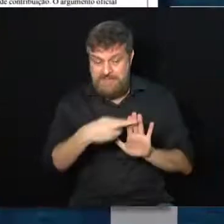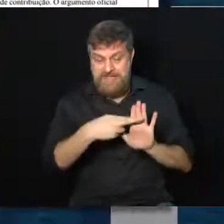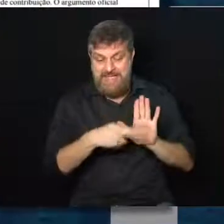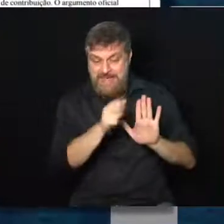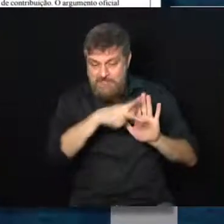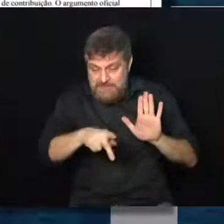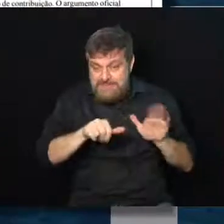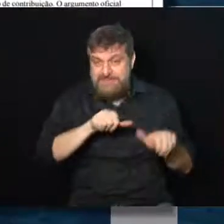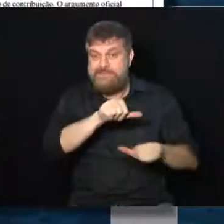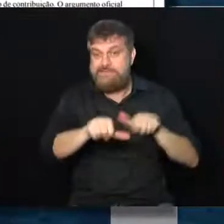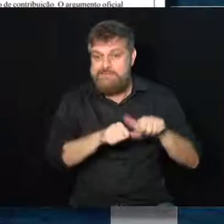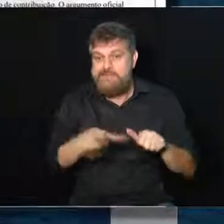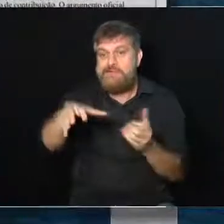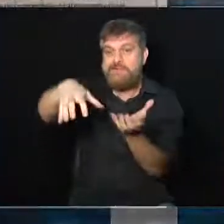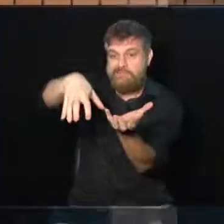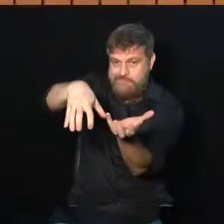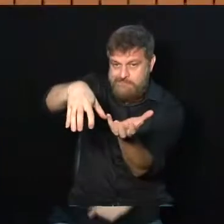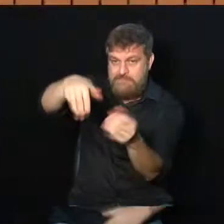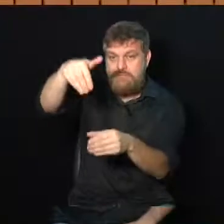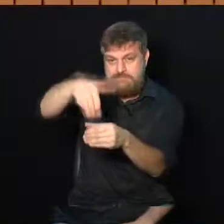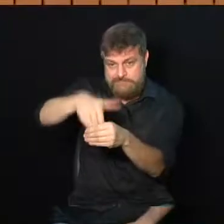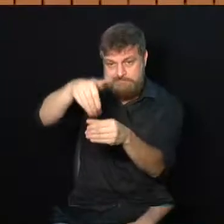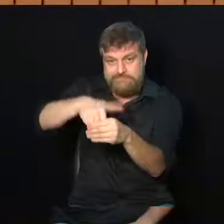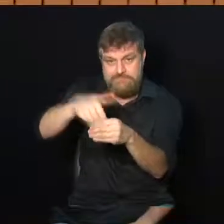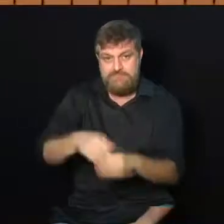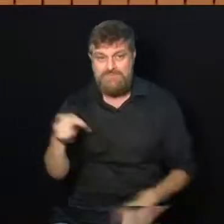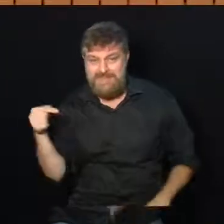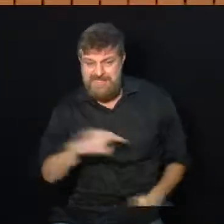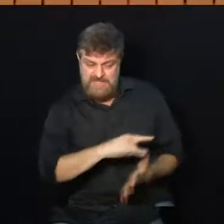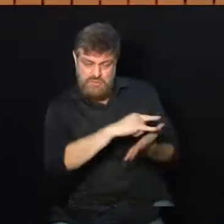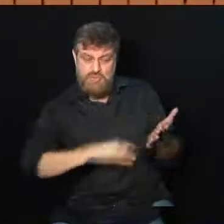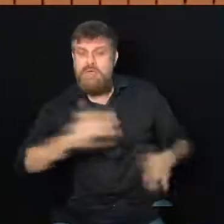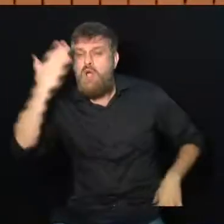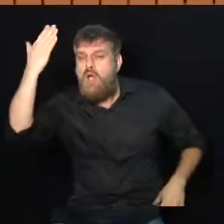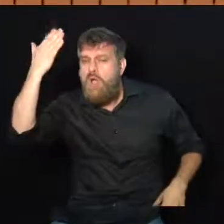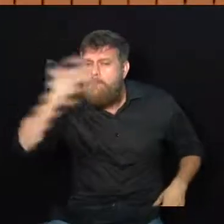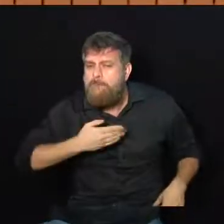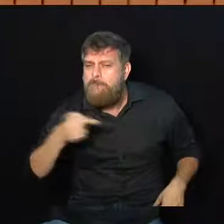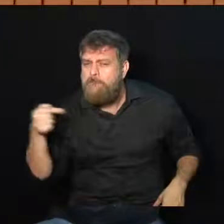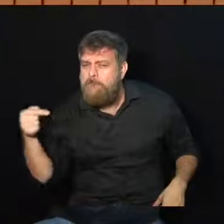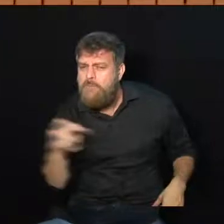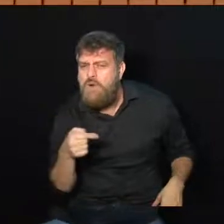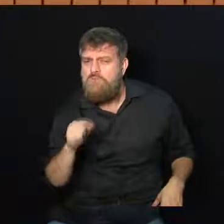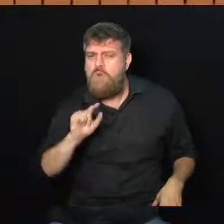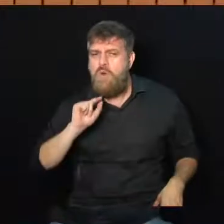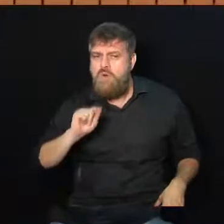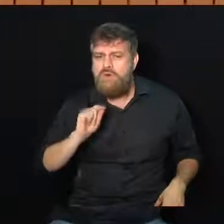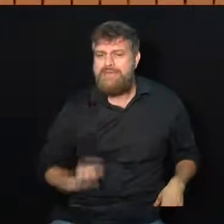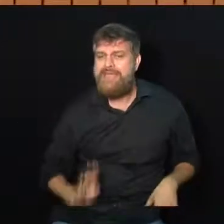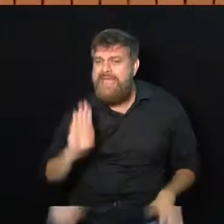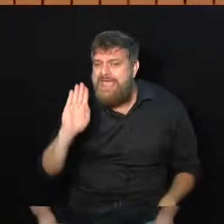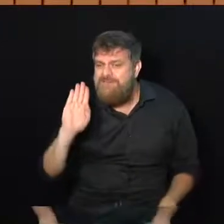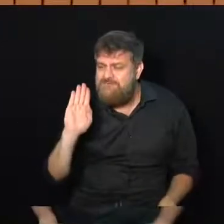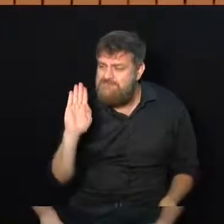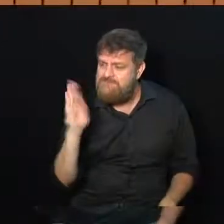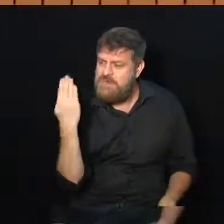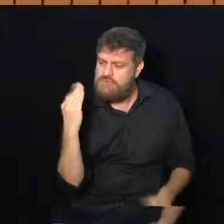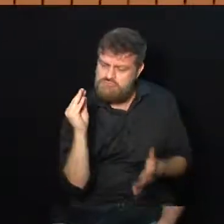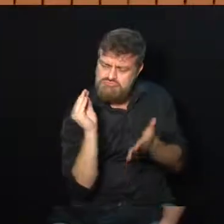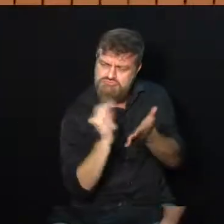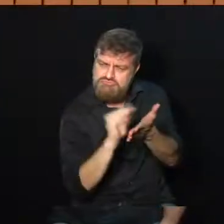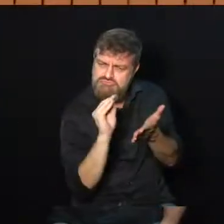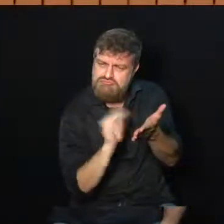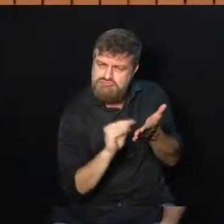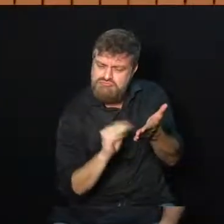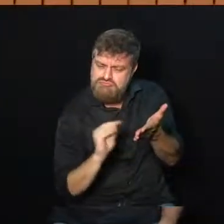Previdência que tramita no Senado Federal. Esse documento mostra a falsificação de